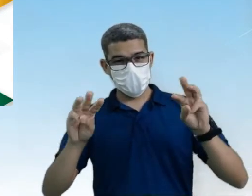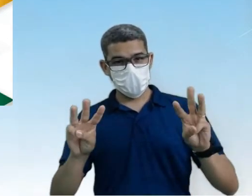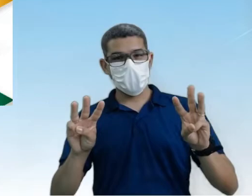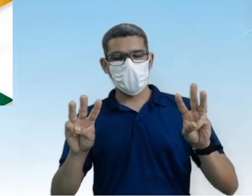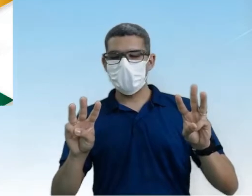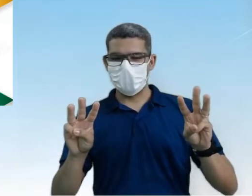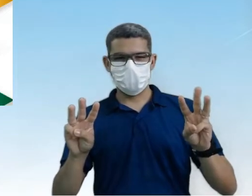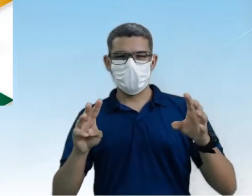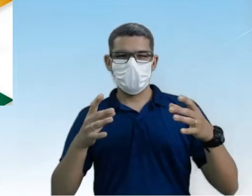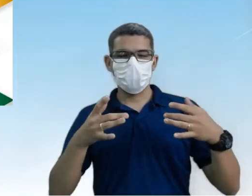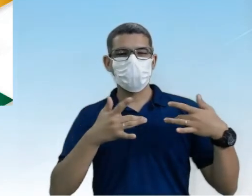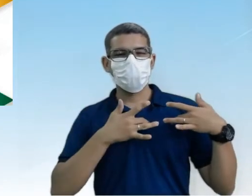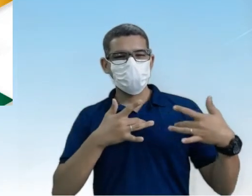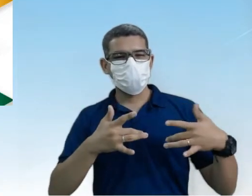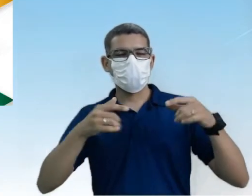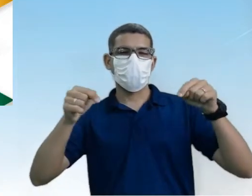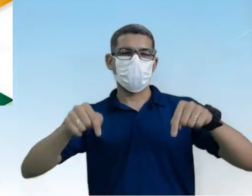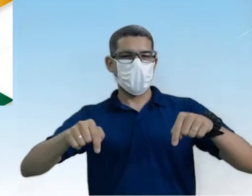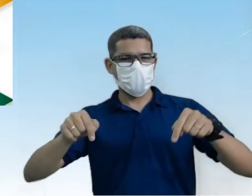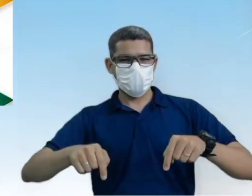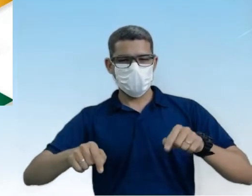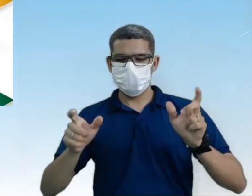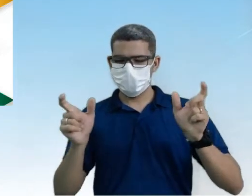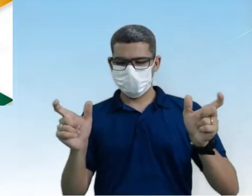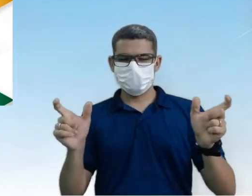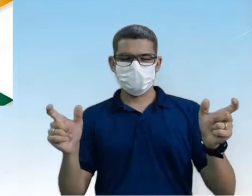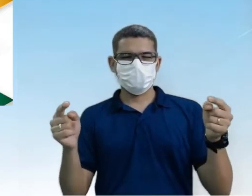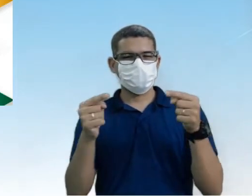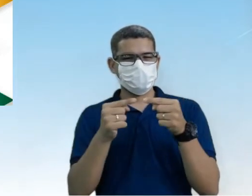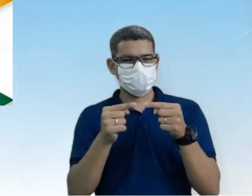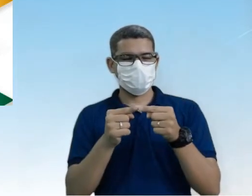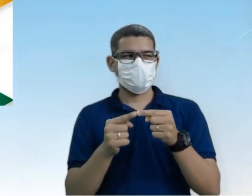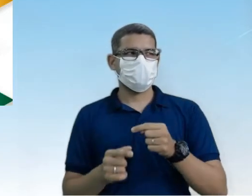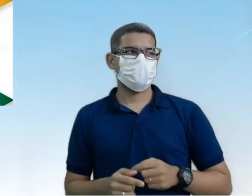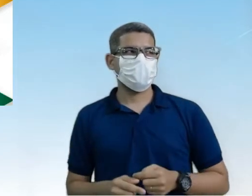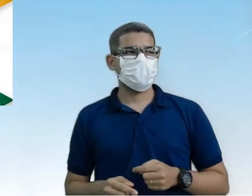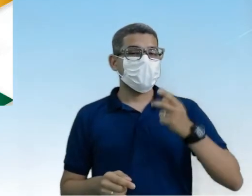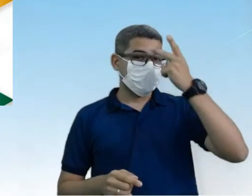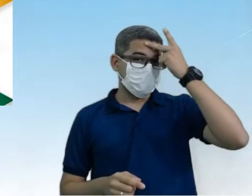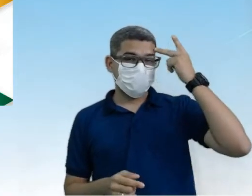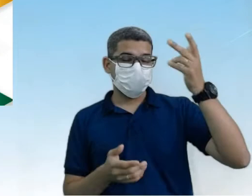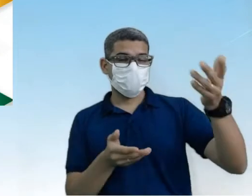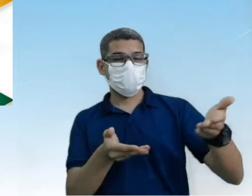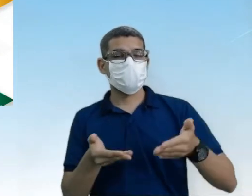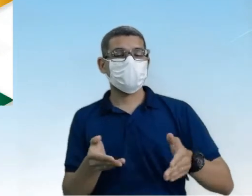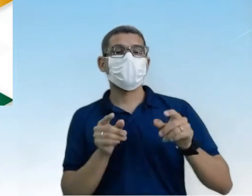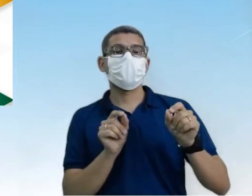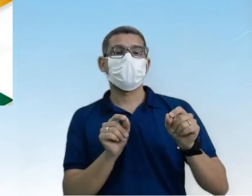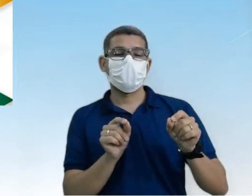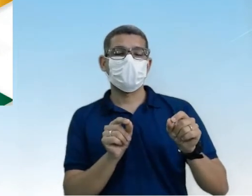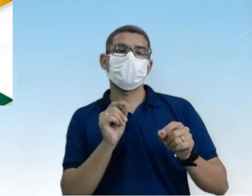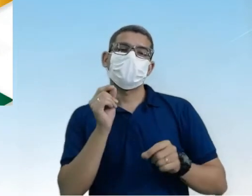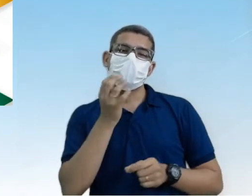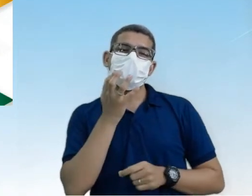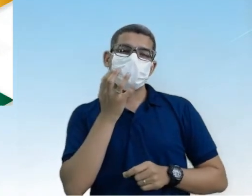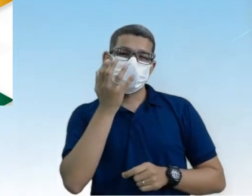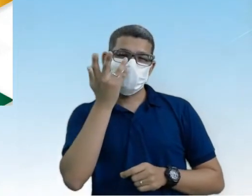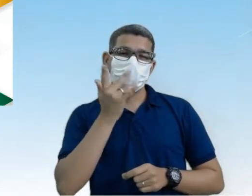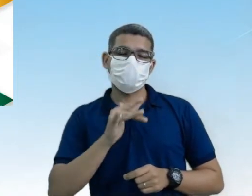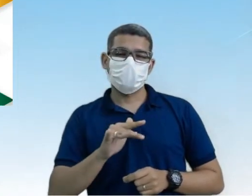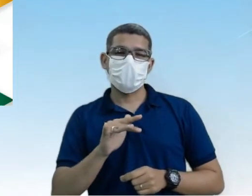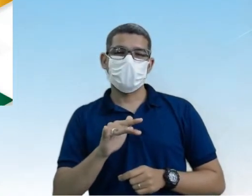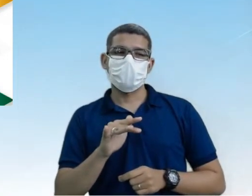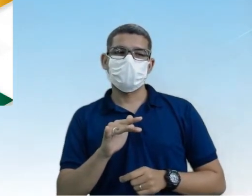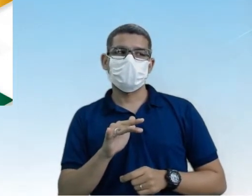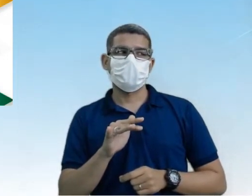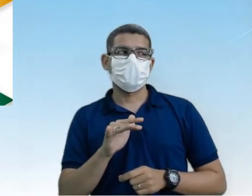é o público a ser atendido? Na linguagem não verbal nós temos as crianças refugiadas. E para que